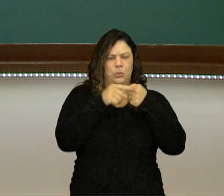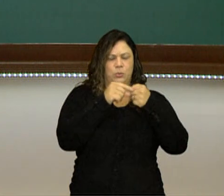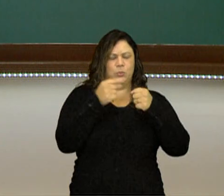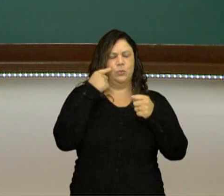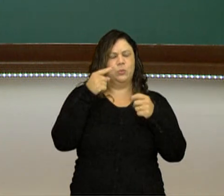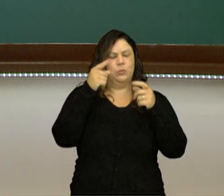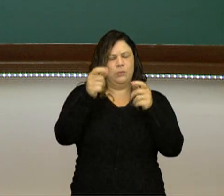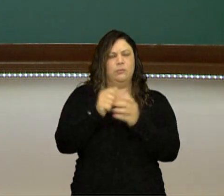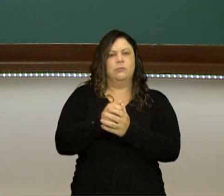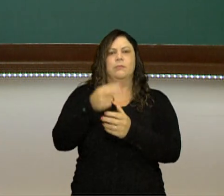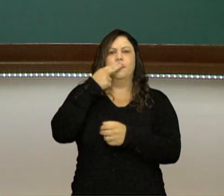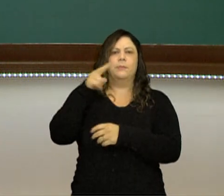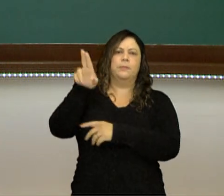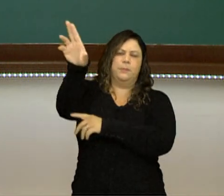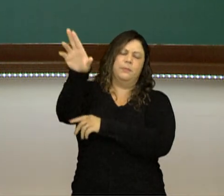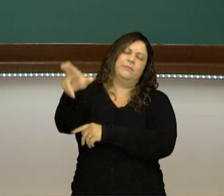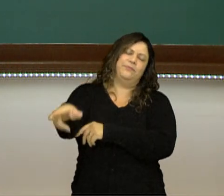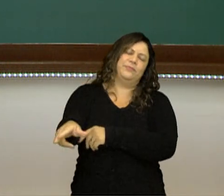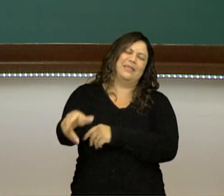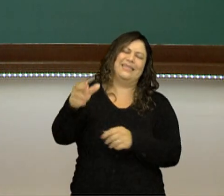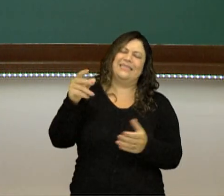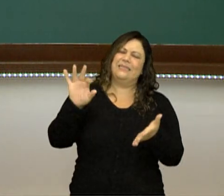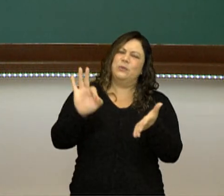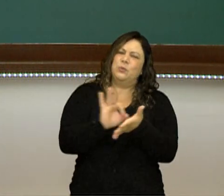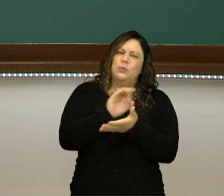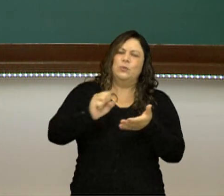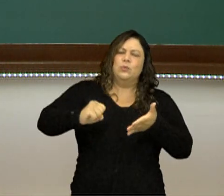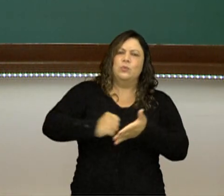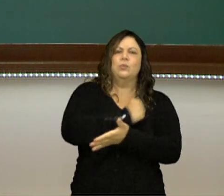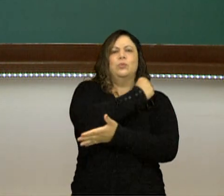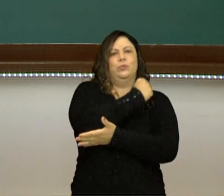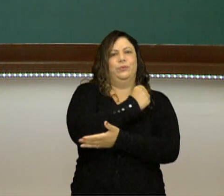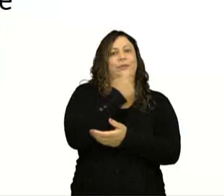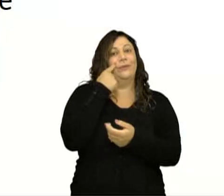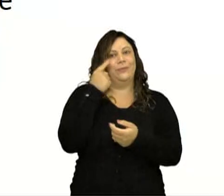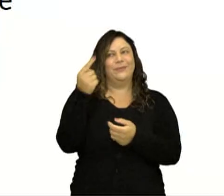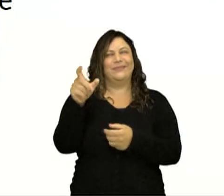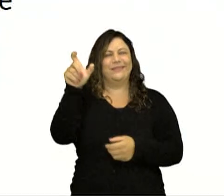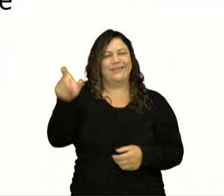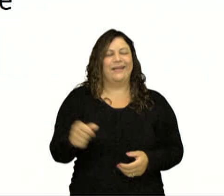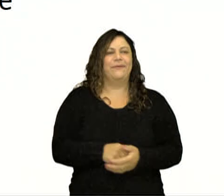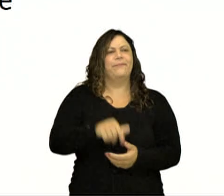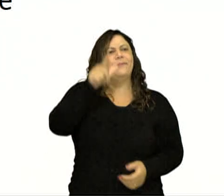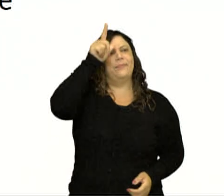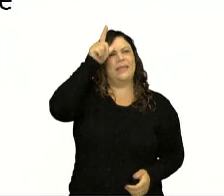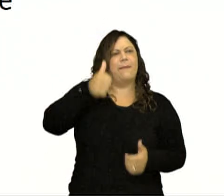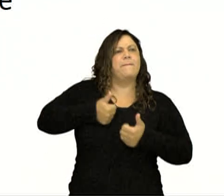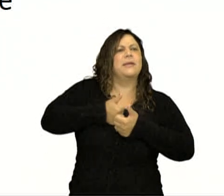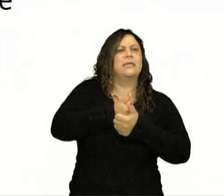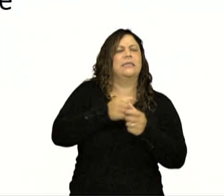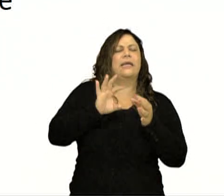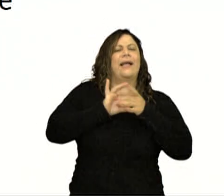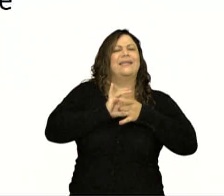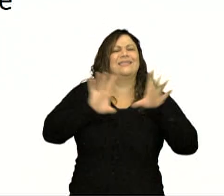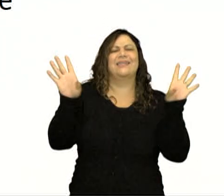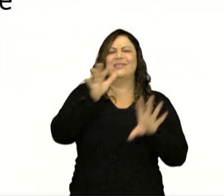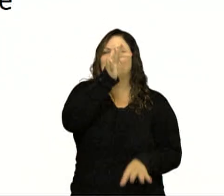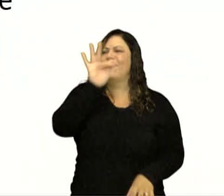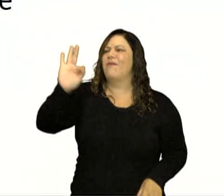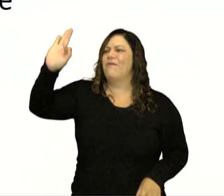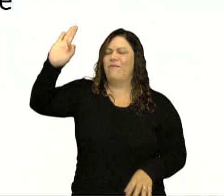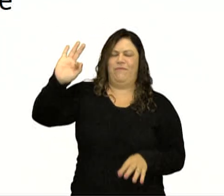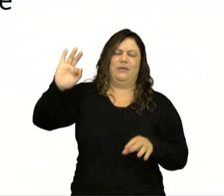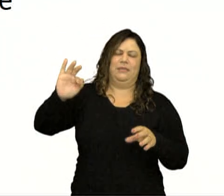Adolf Hitler odiava tanto. Artigo 45. A Alemanha cede à França a propriedade absoluta